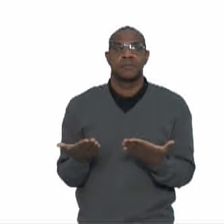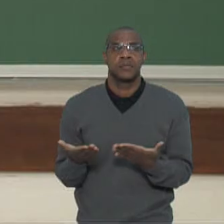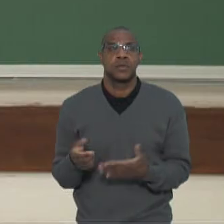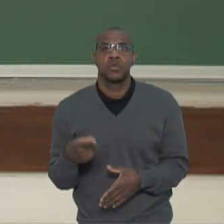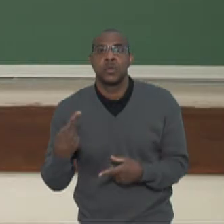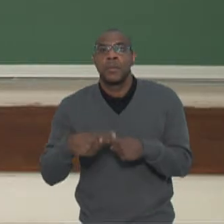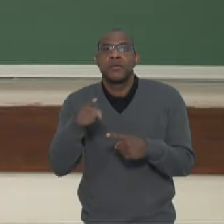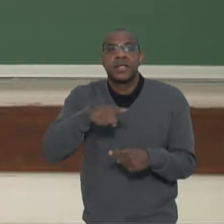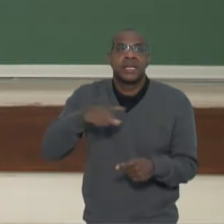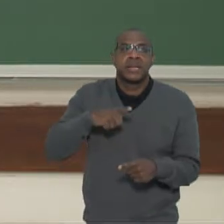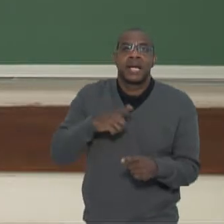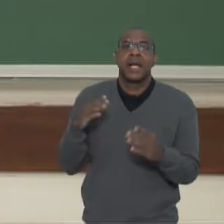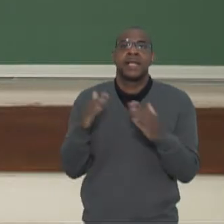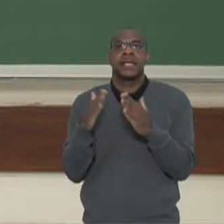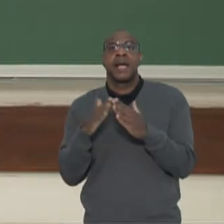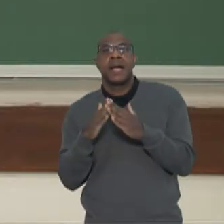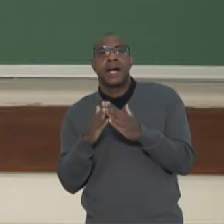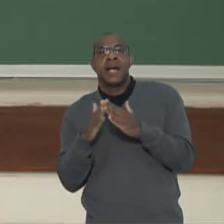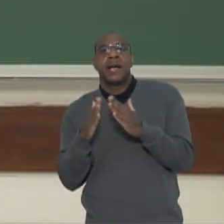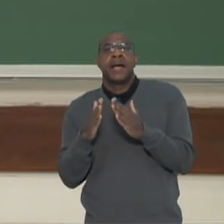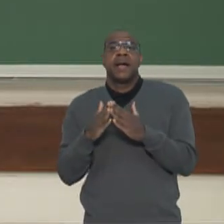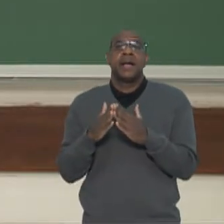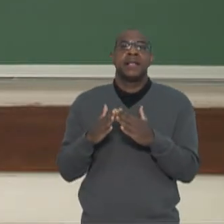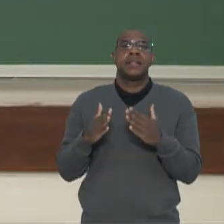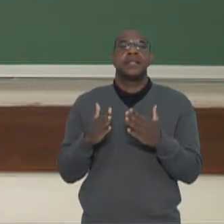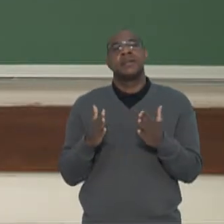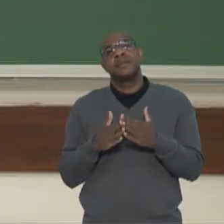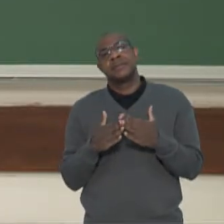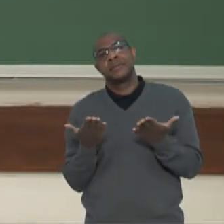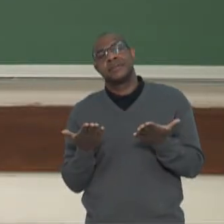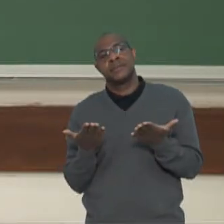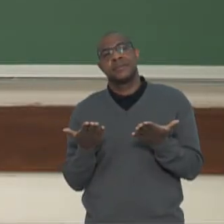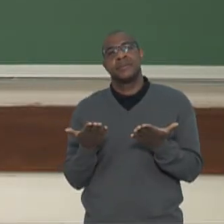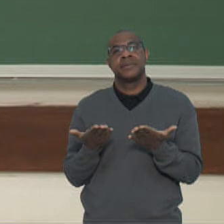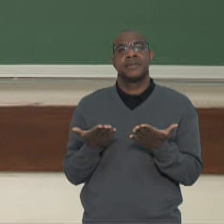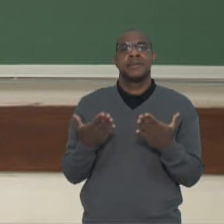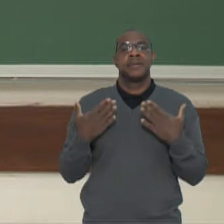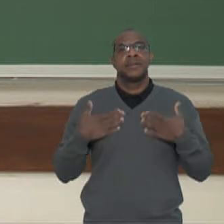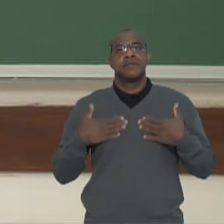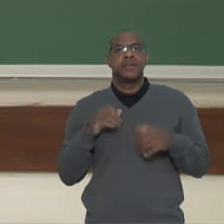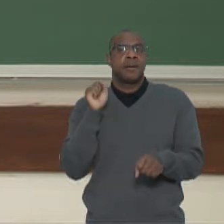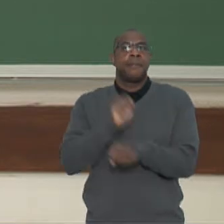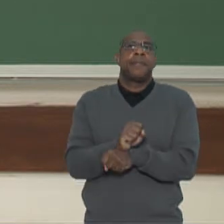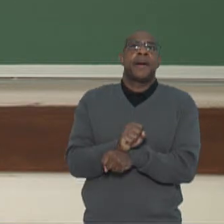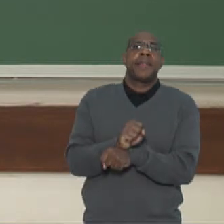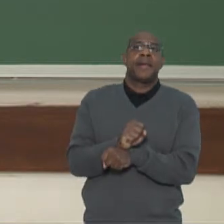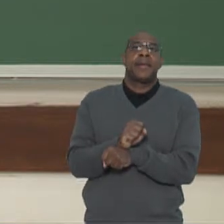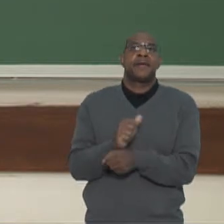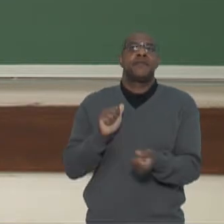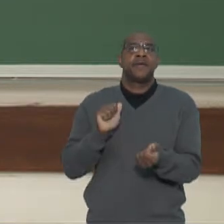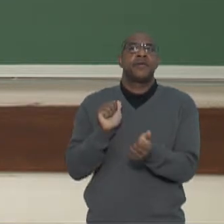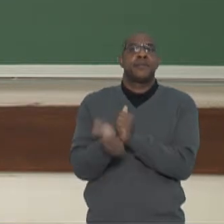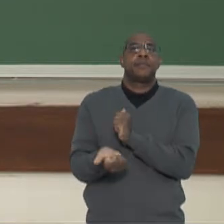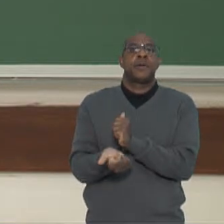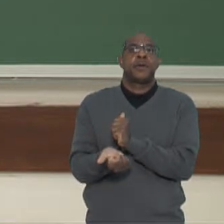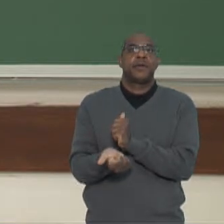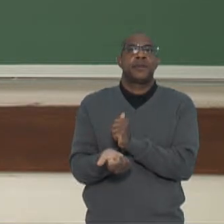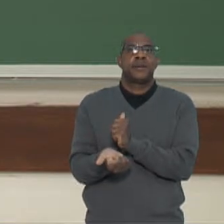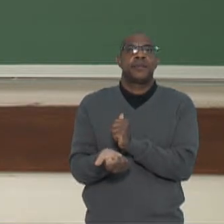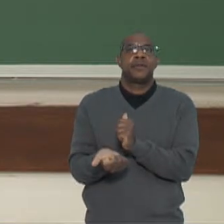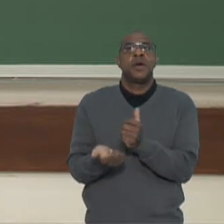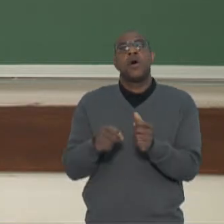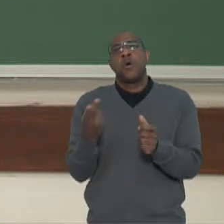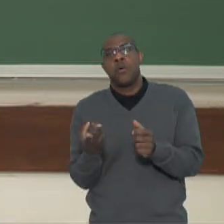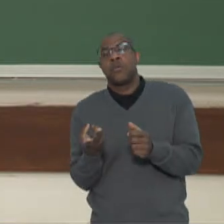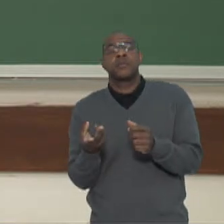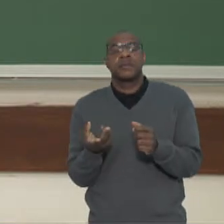em casa aí de quarentena, em confinamento, que você vai parar com a prática, né, de fazer um exercício físico.